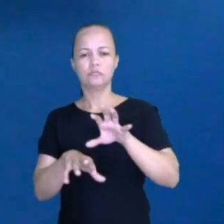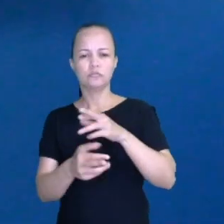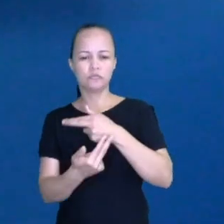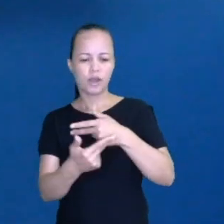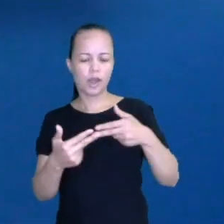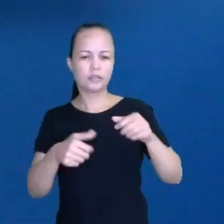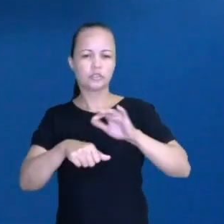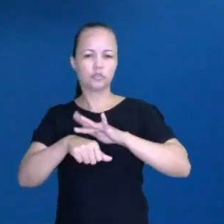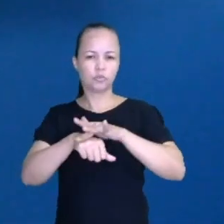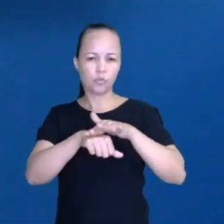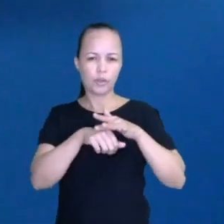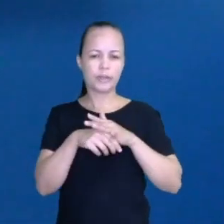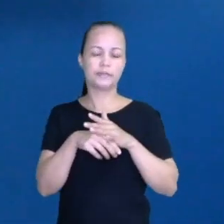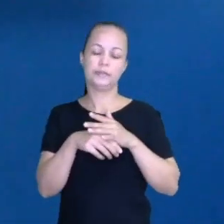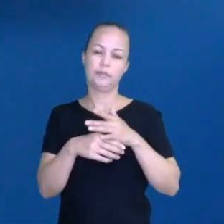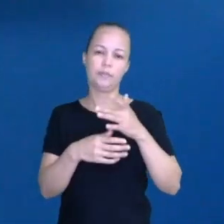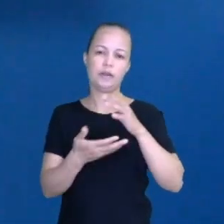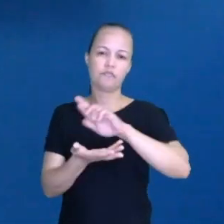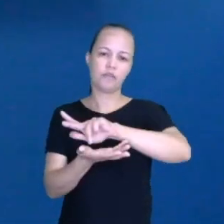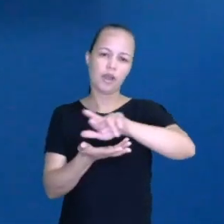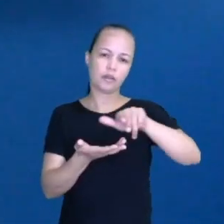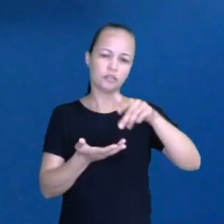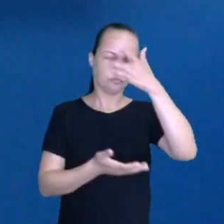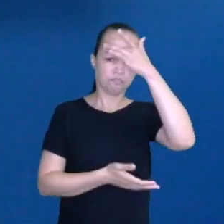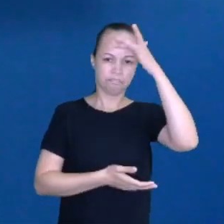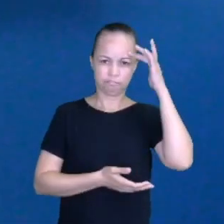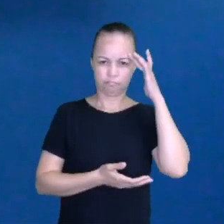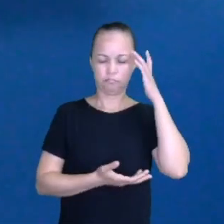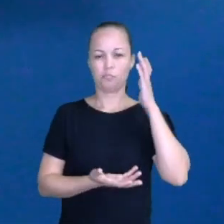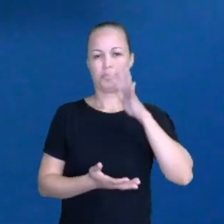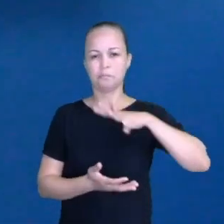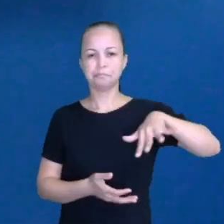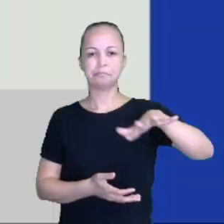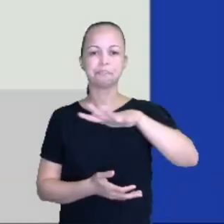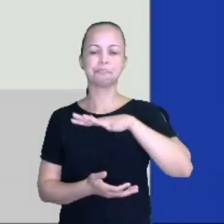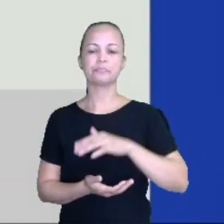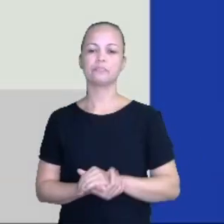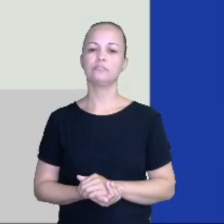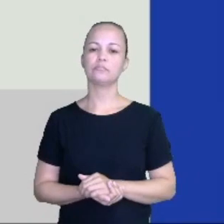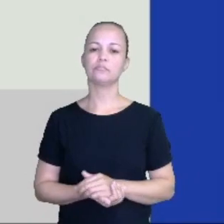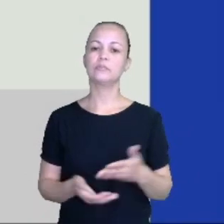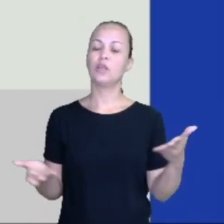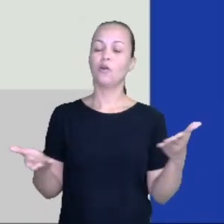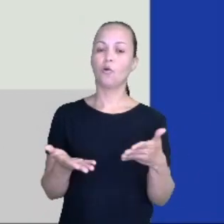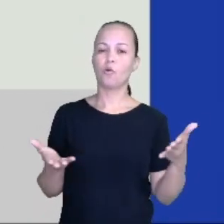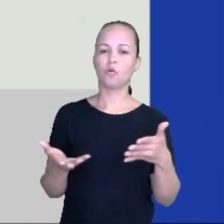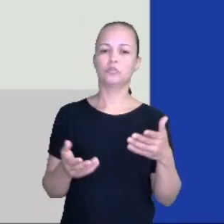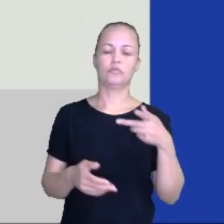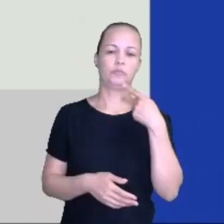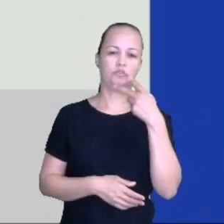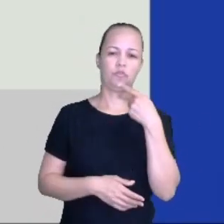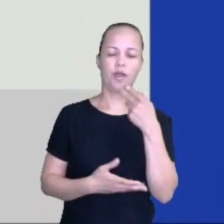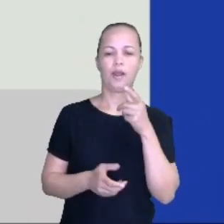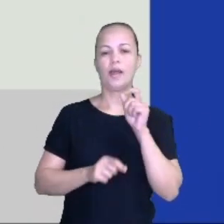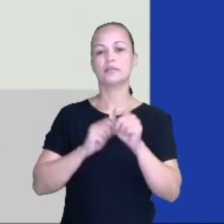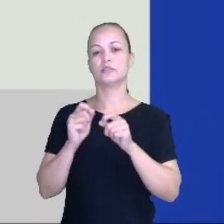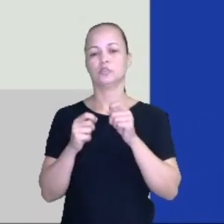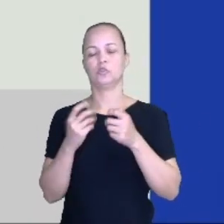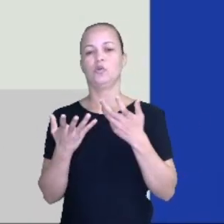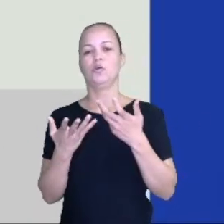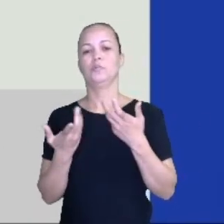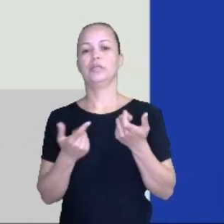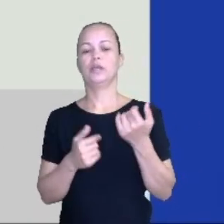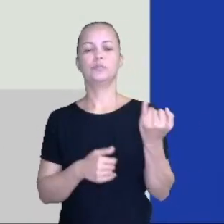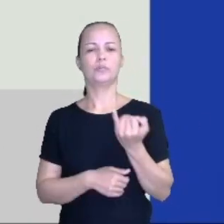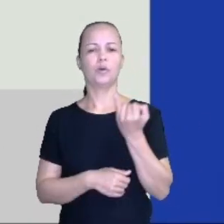pessoas em geral. E isso não é bom. Hoje nós vamos para um assunto bem legal, também sobre os materiais, sobre os